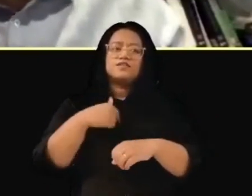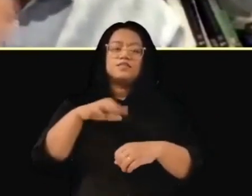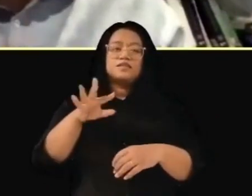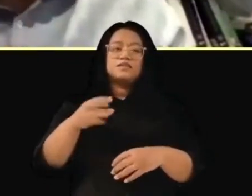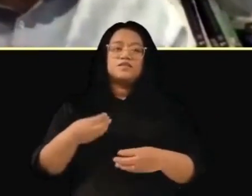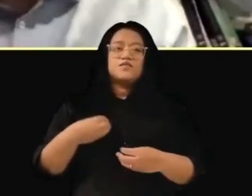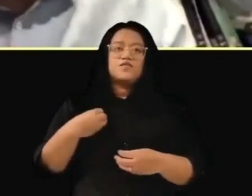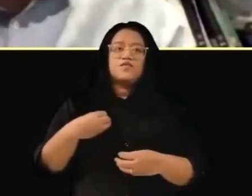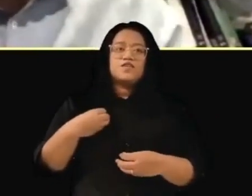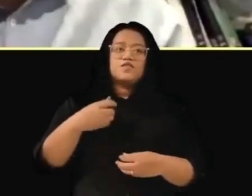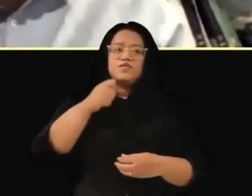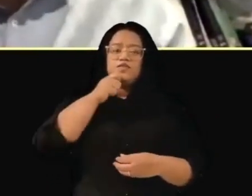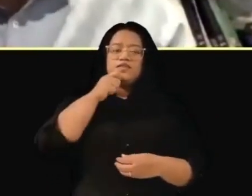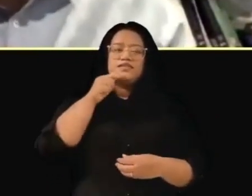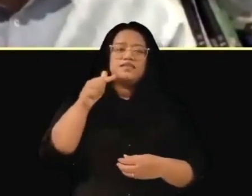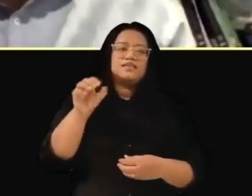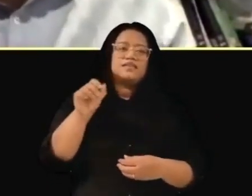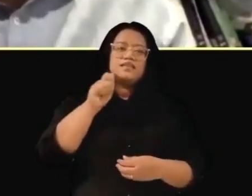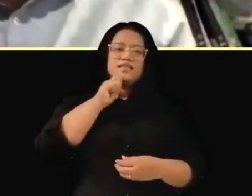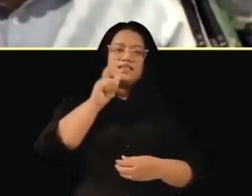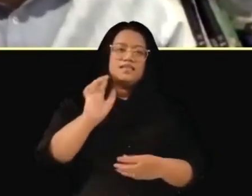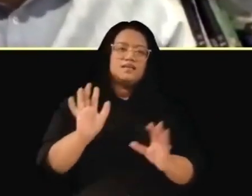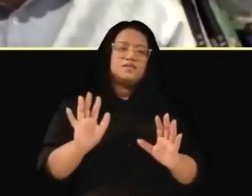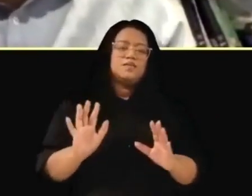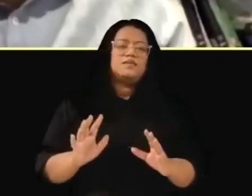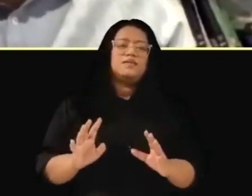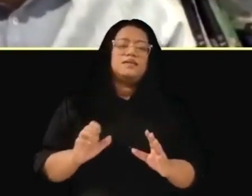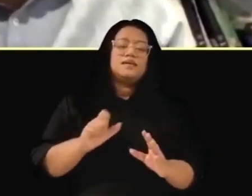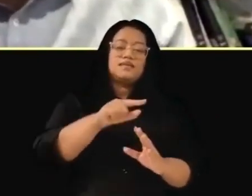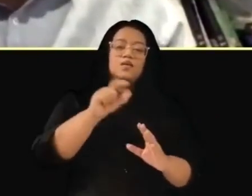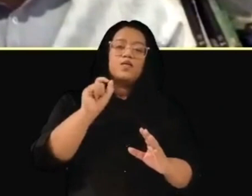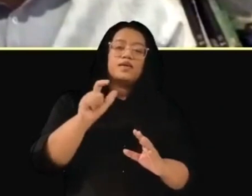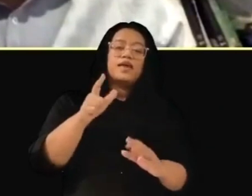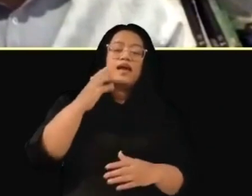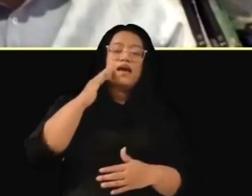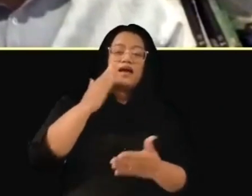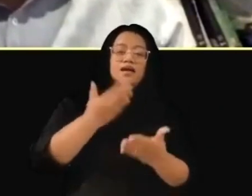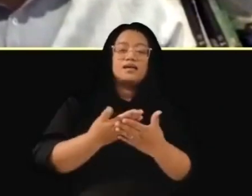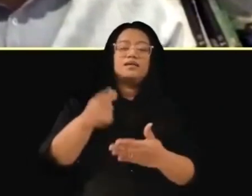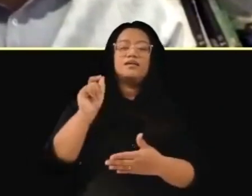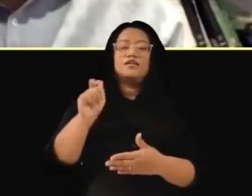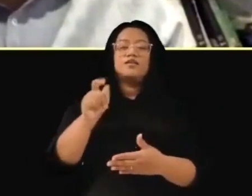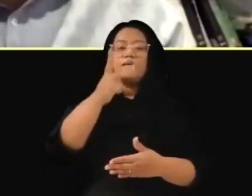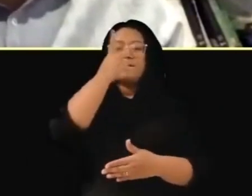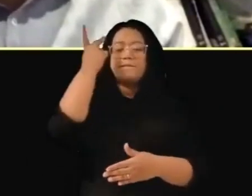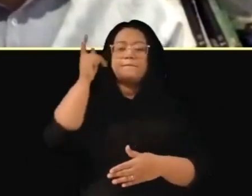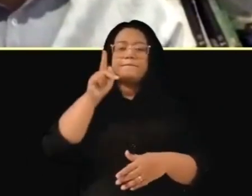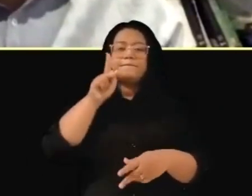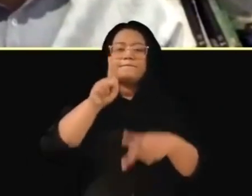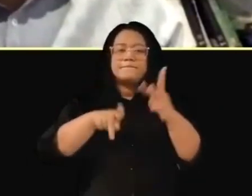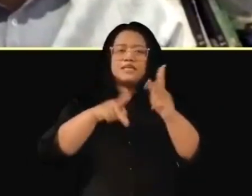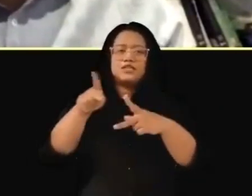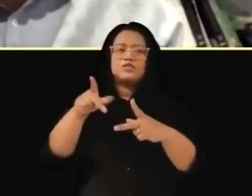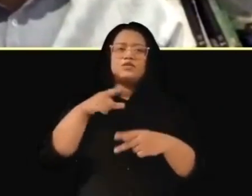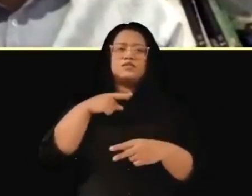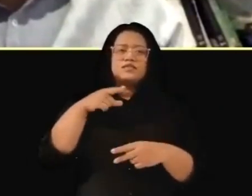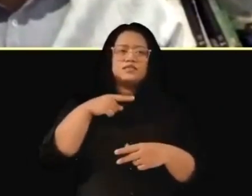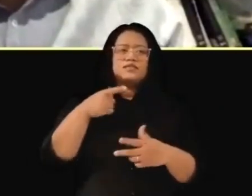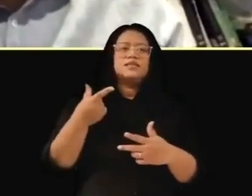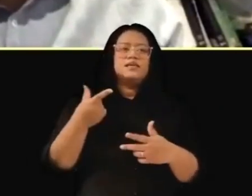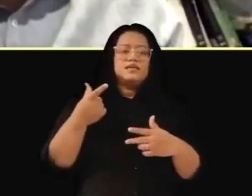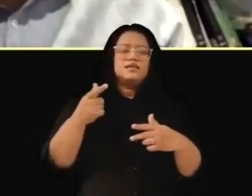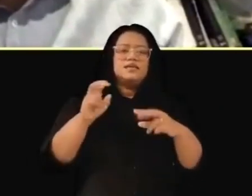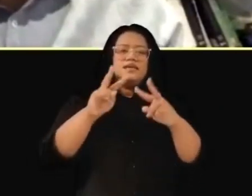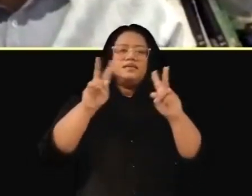não estou com 70 ainda. Enfim, eu acredito que nós temos aí hoje pessoas que vocalizam muito bem algumas